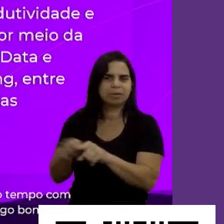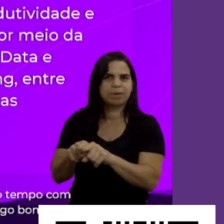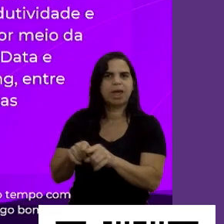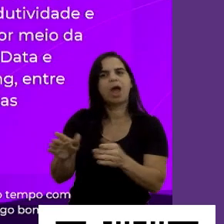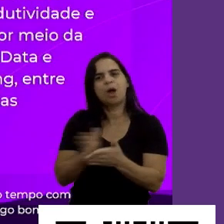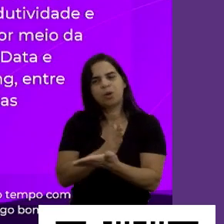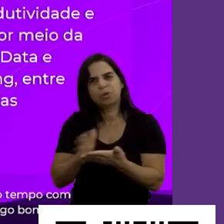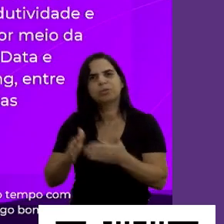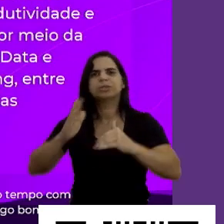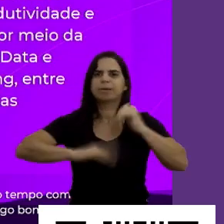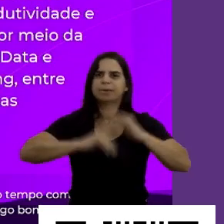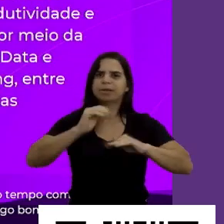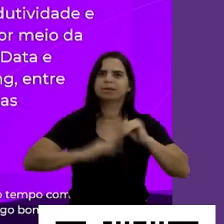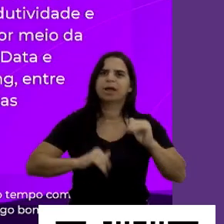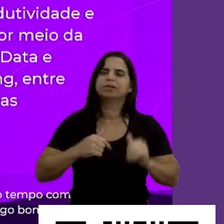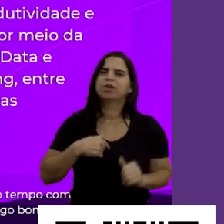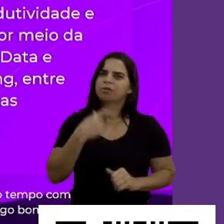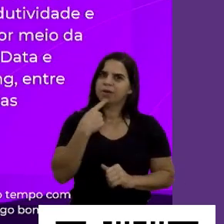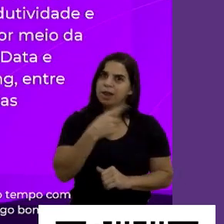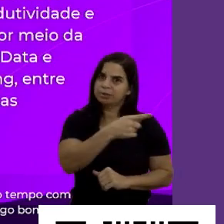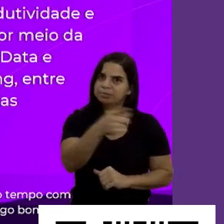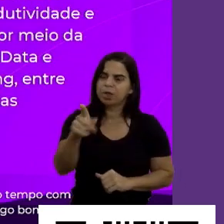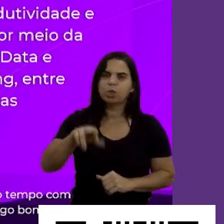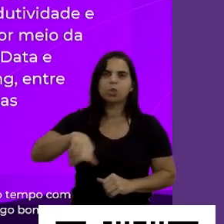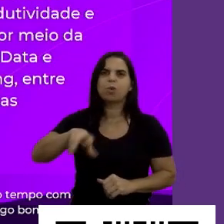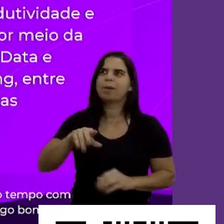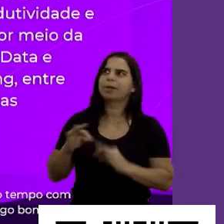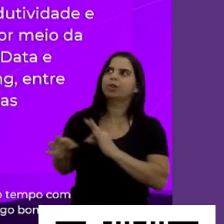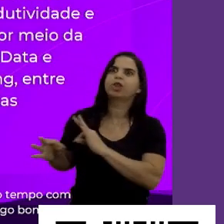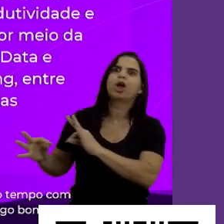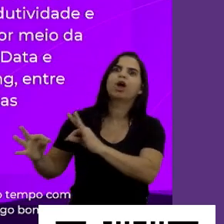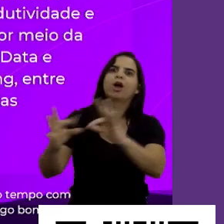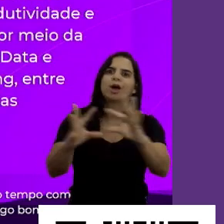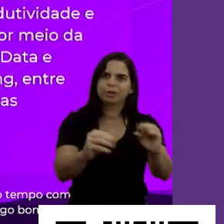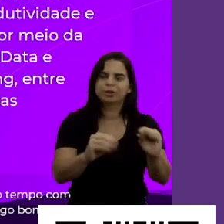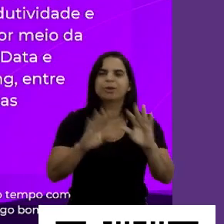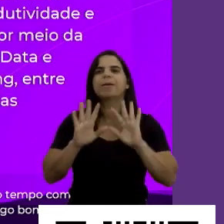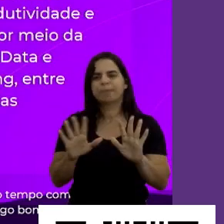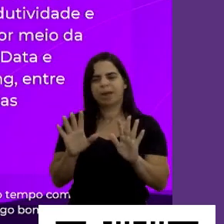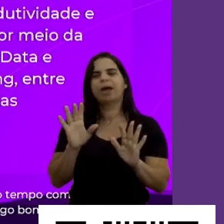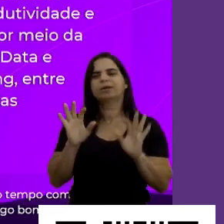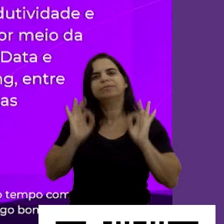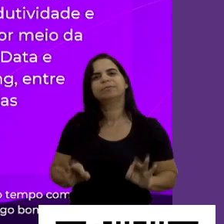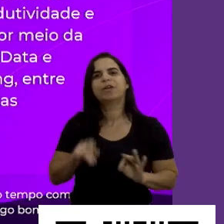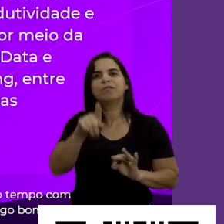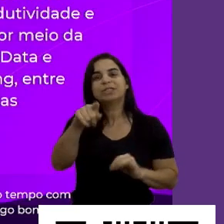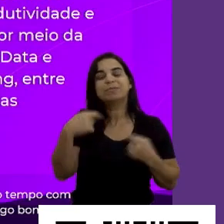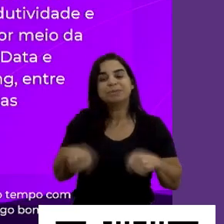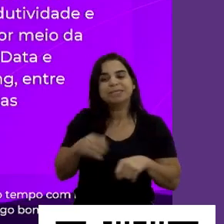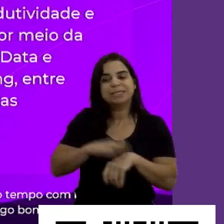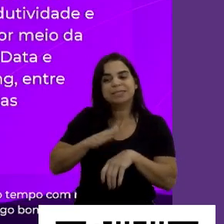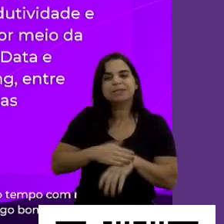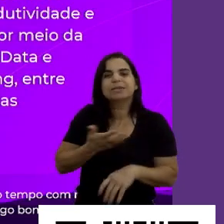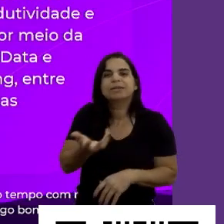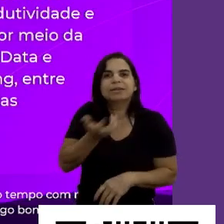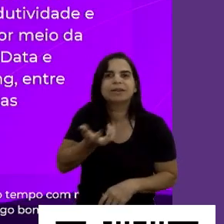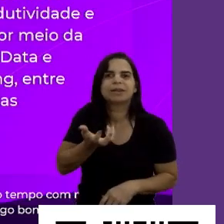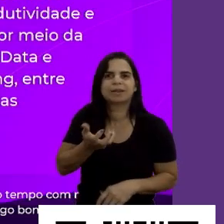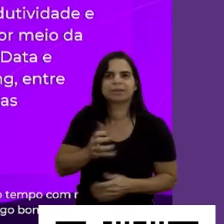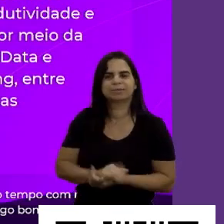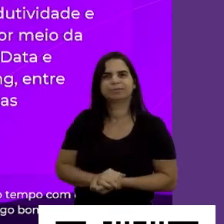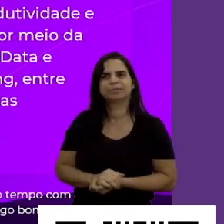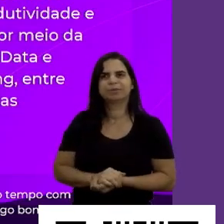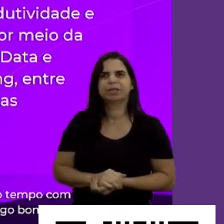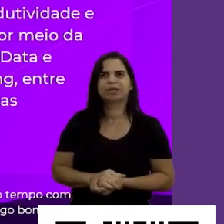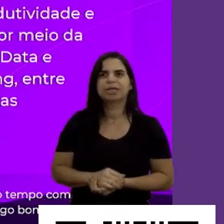que não é para todo mundo mas sim é você precisa querer é que se eu pedisse